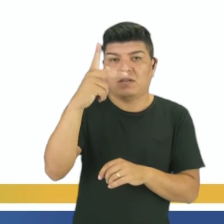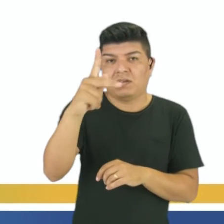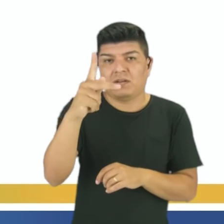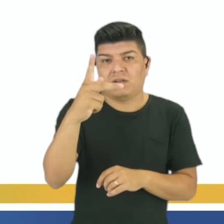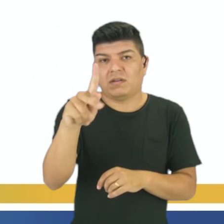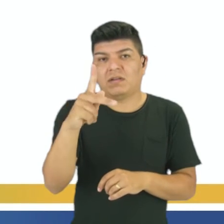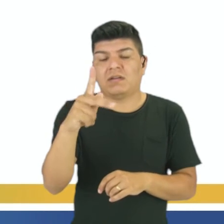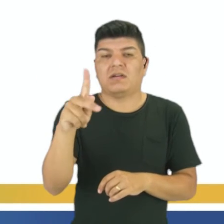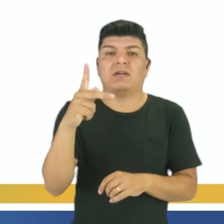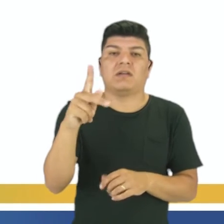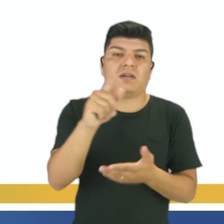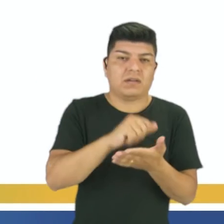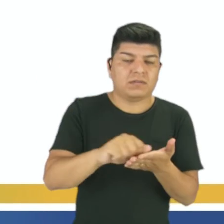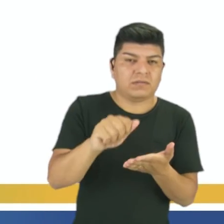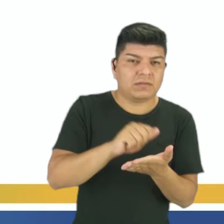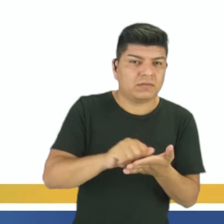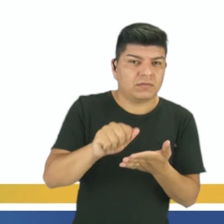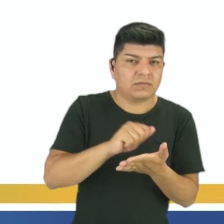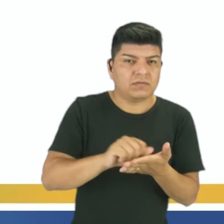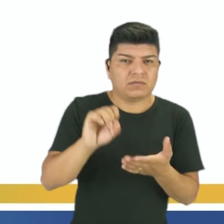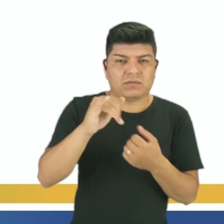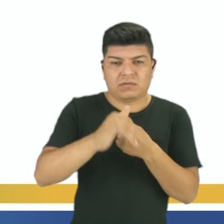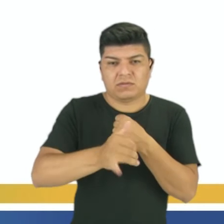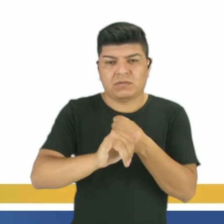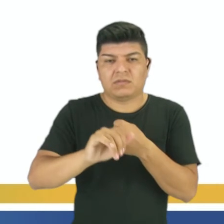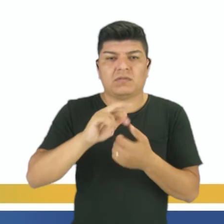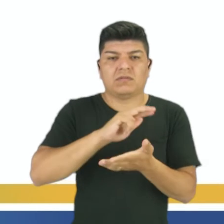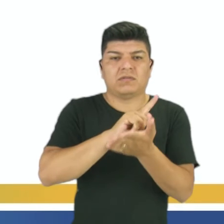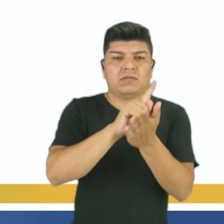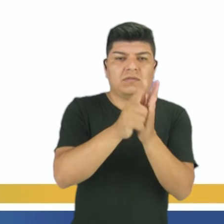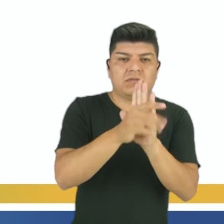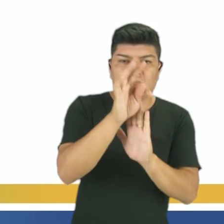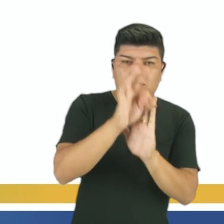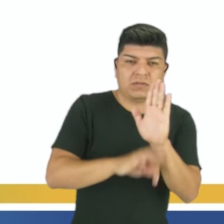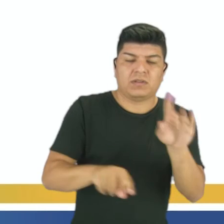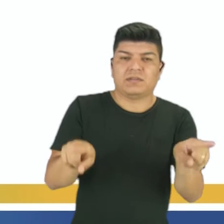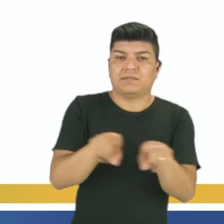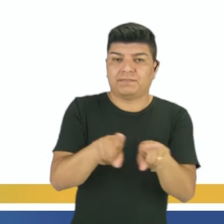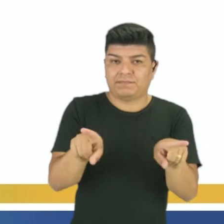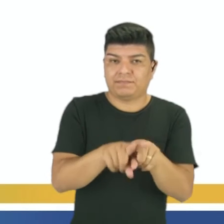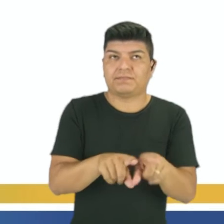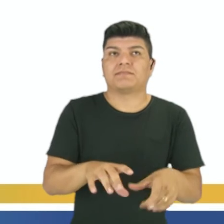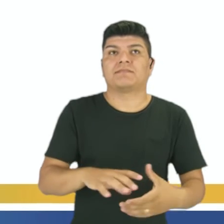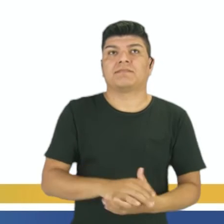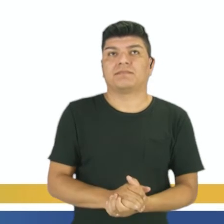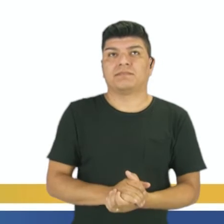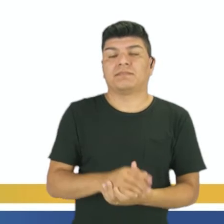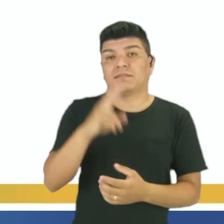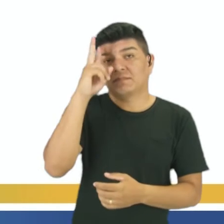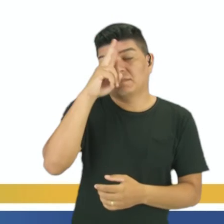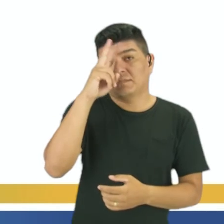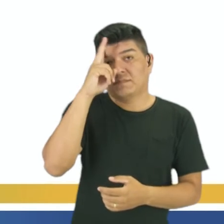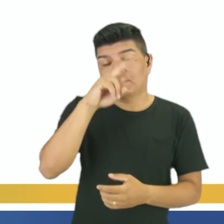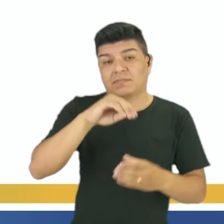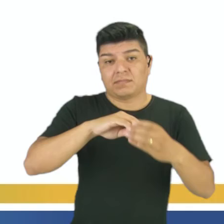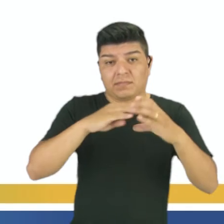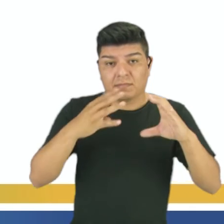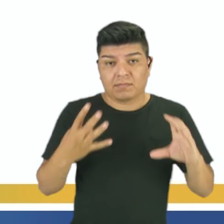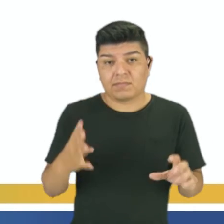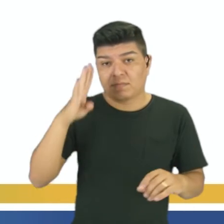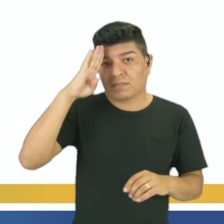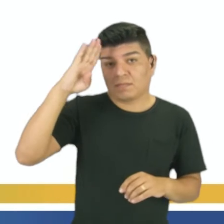à sua escrita, não só de crônica, mas de outros gêneros textuais também. Então, para lembrar as